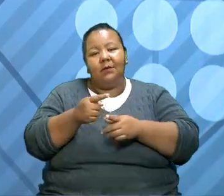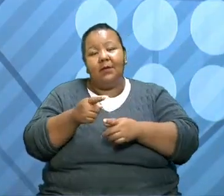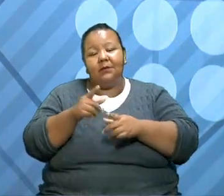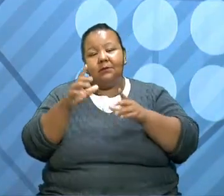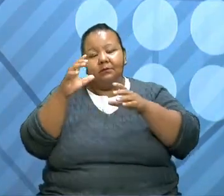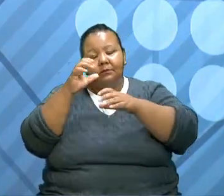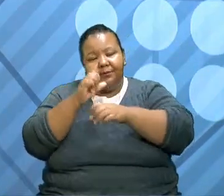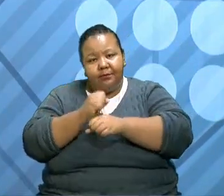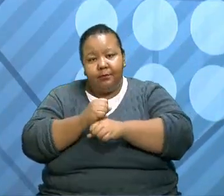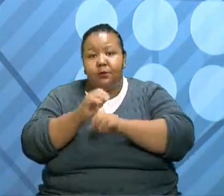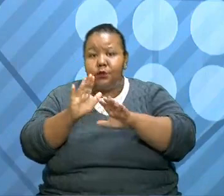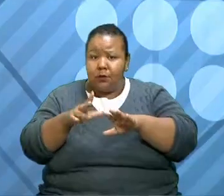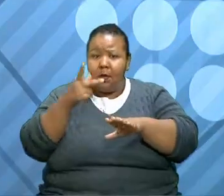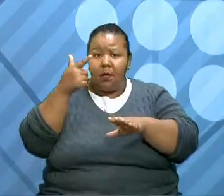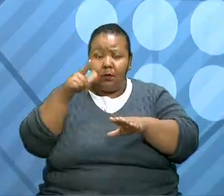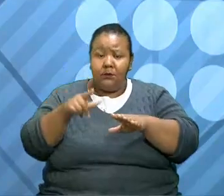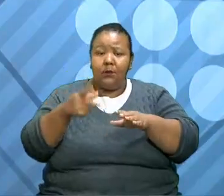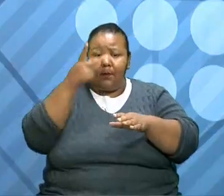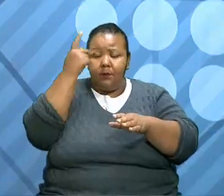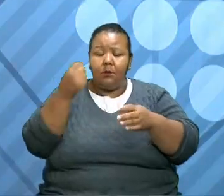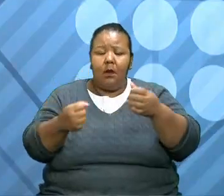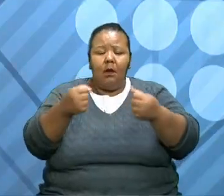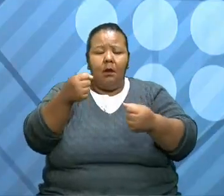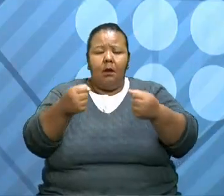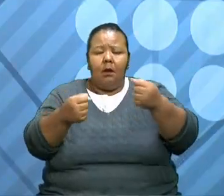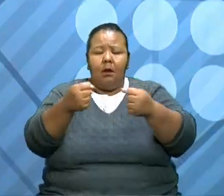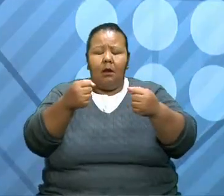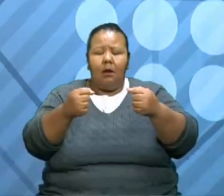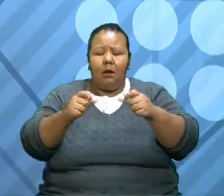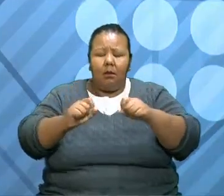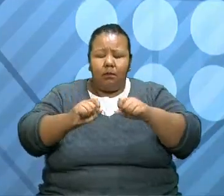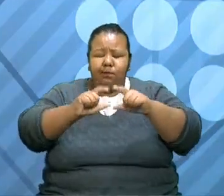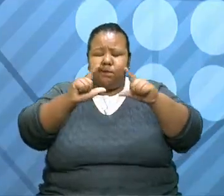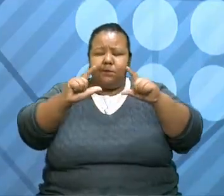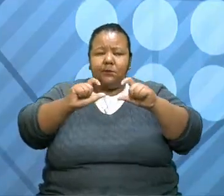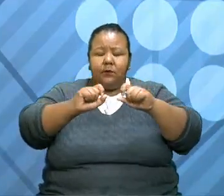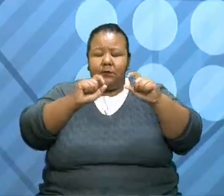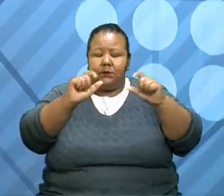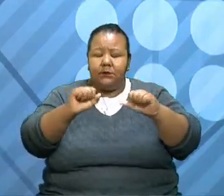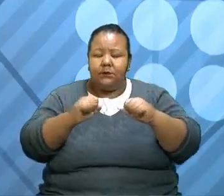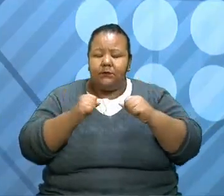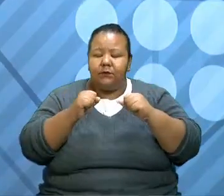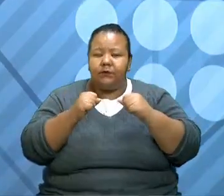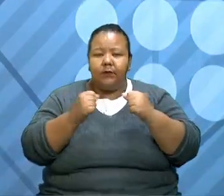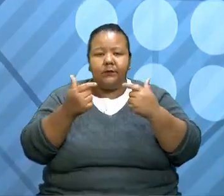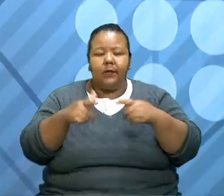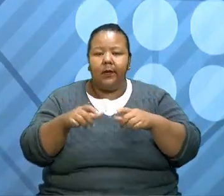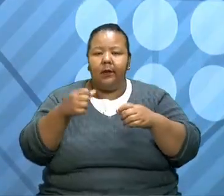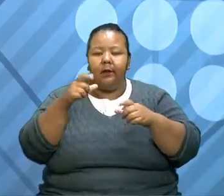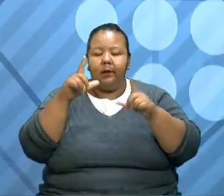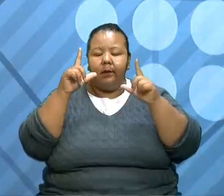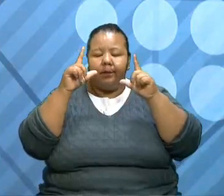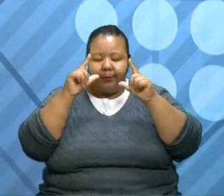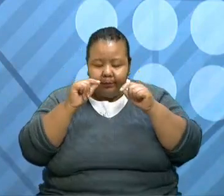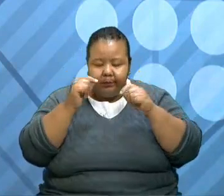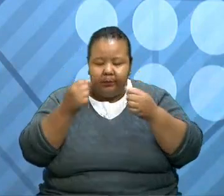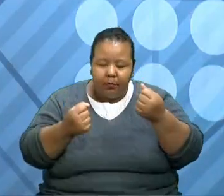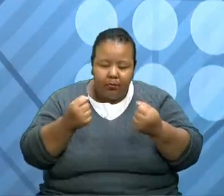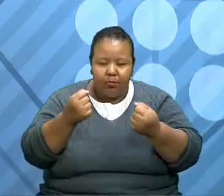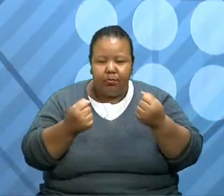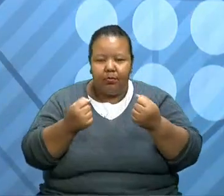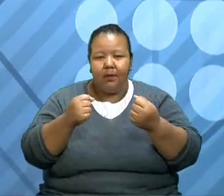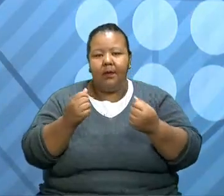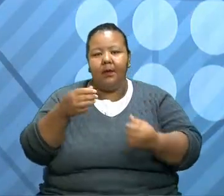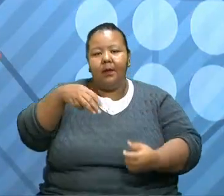motoristas dormem no volante quando eles se esforçam demais. O organismo simplesmente apaga, é o mecanismo de defesa dele. Então,